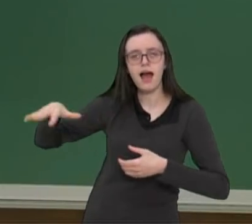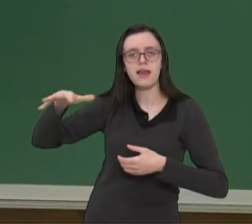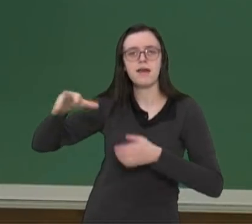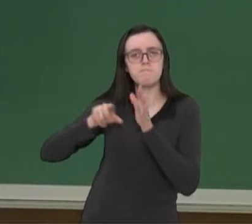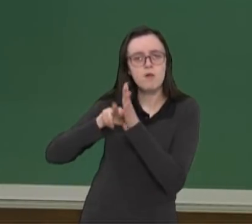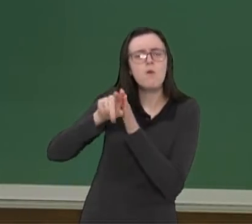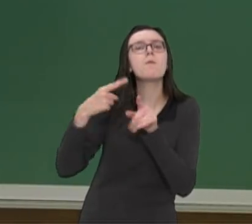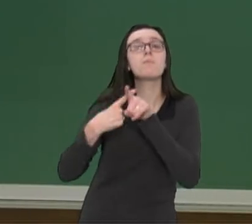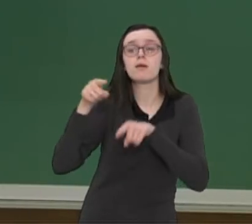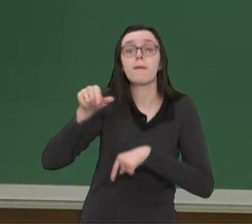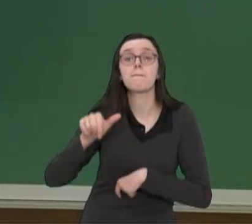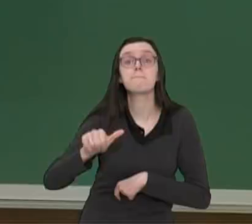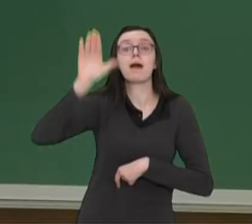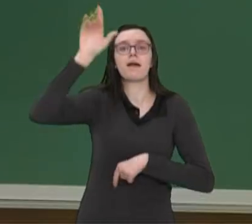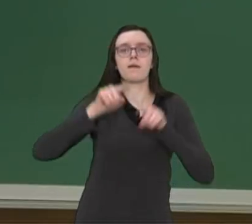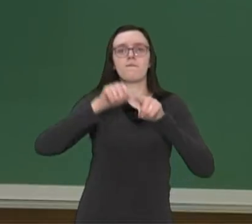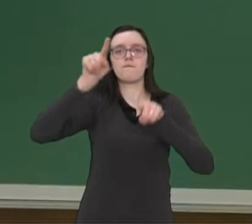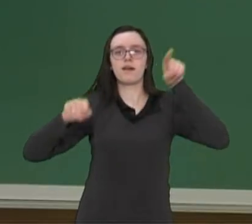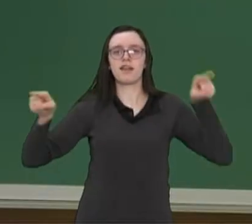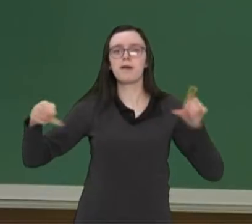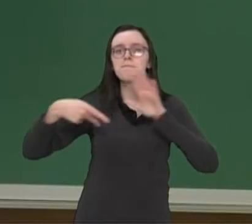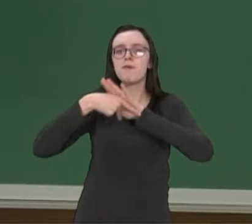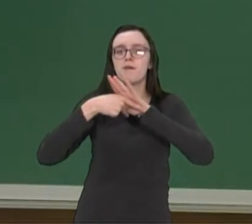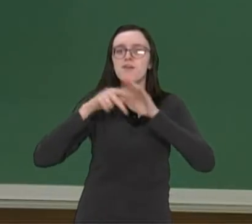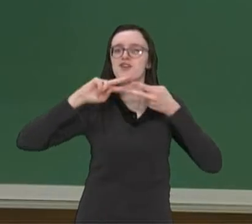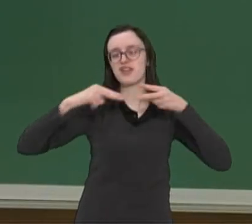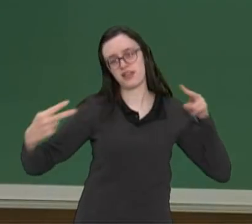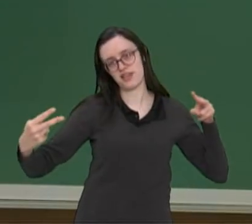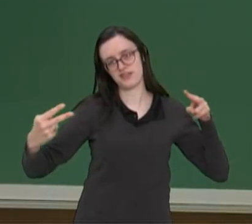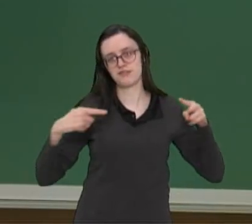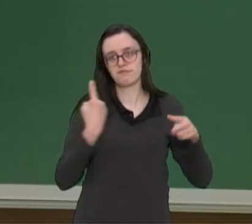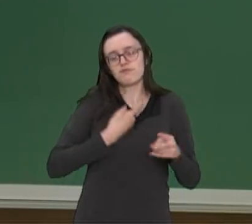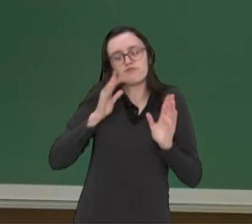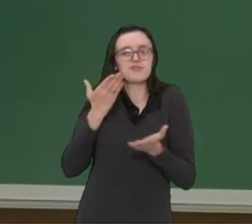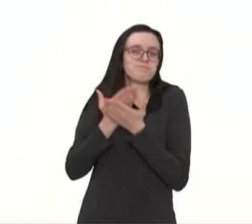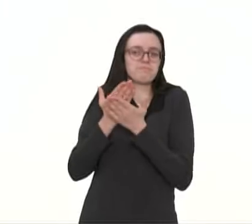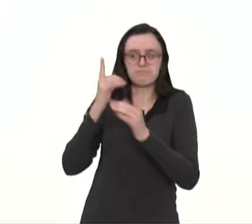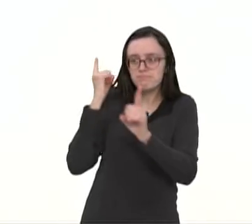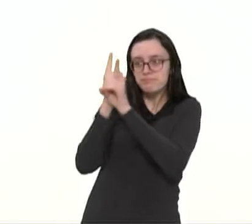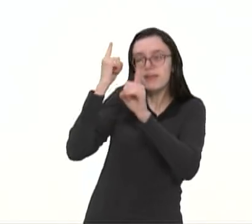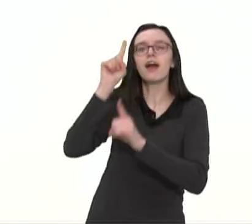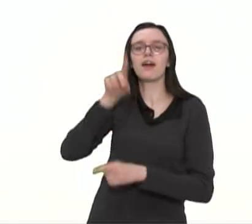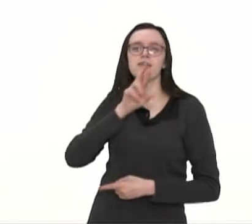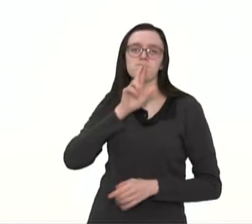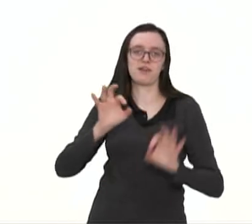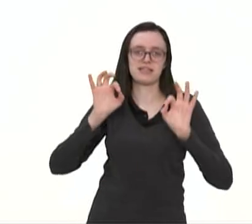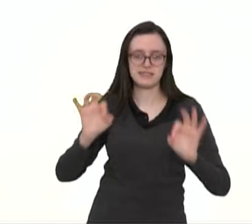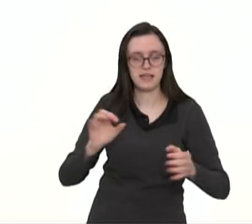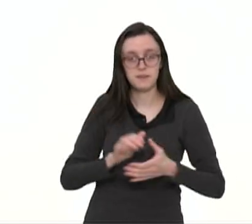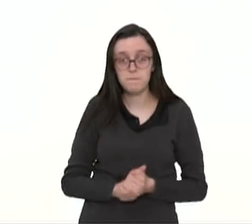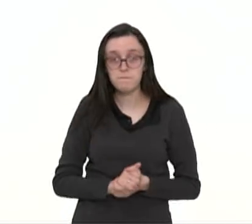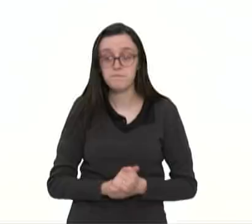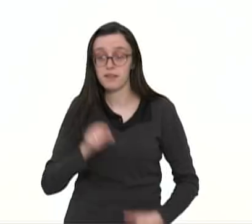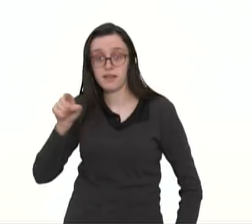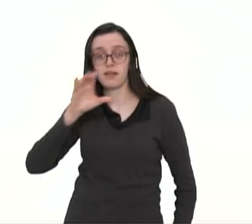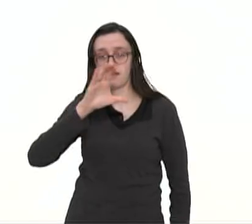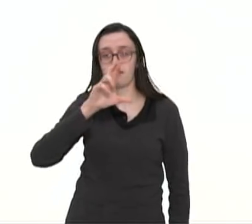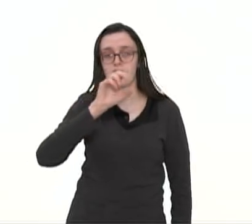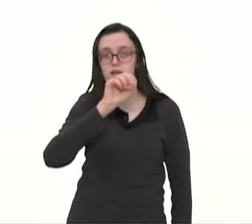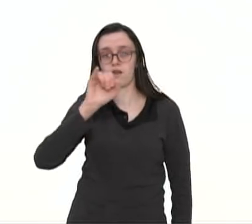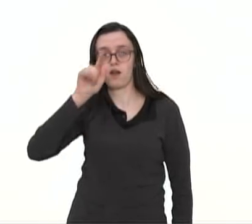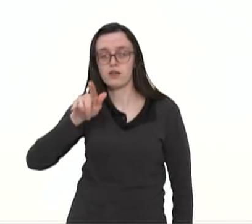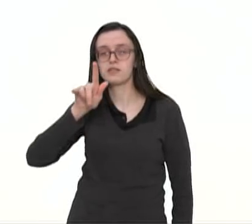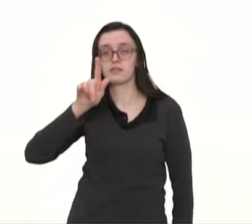ele aumenta a variabilidade genética. Então, pronto, a gente já achou a nossa resposta incorreta, tá? Então, crossing over tem que estar na